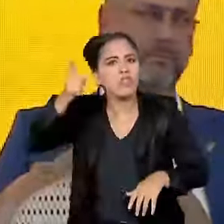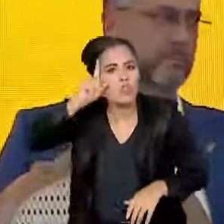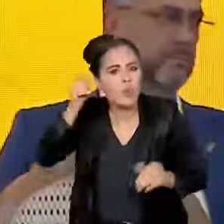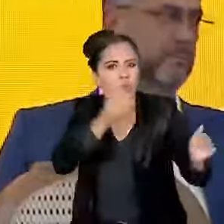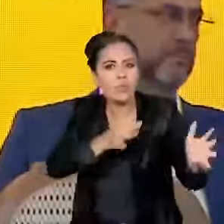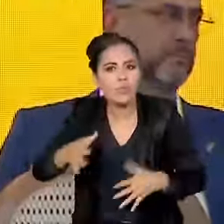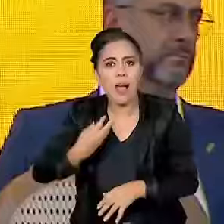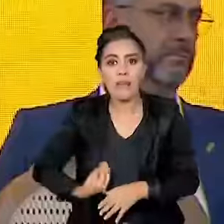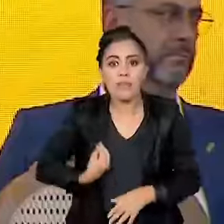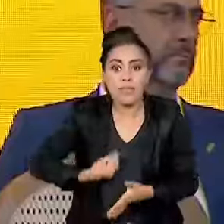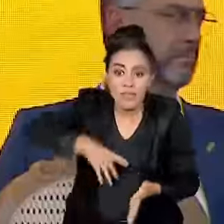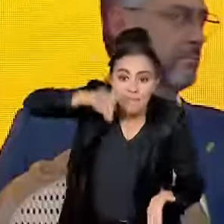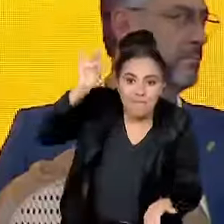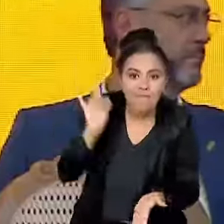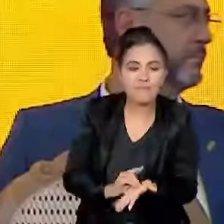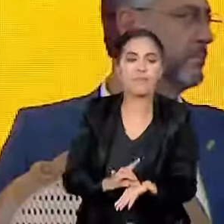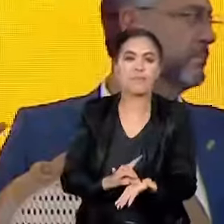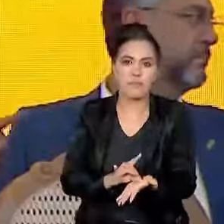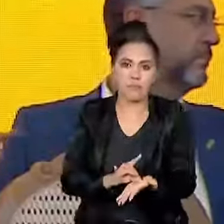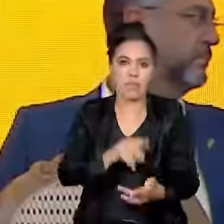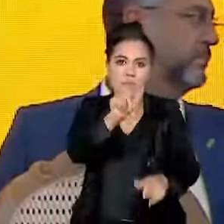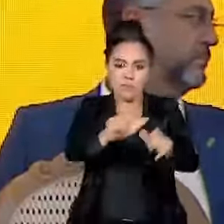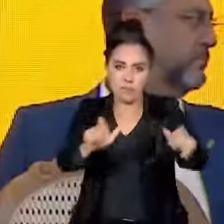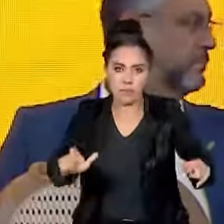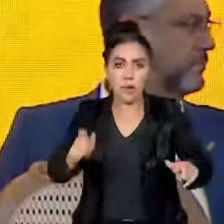e é real. Então, para mim,